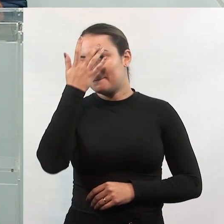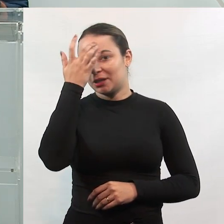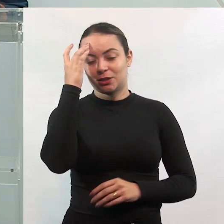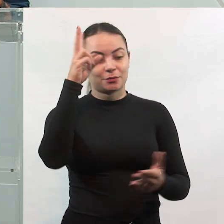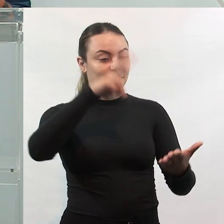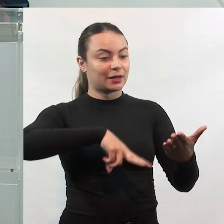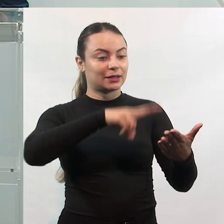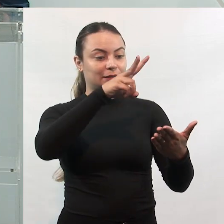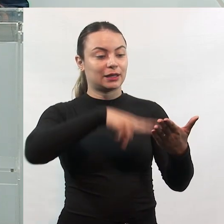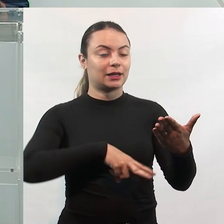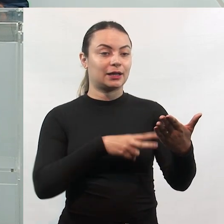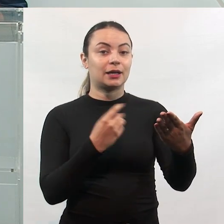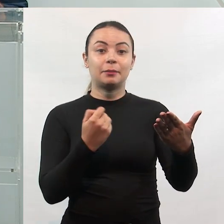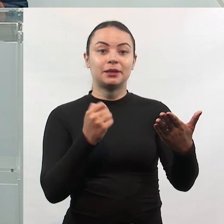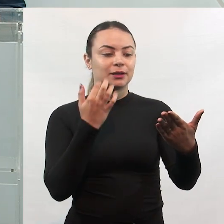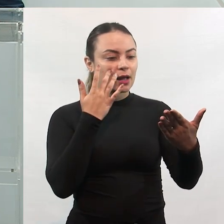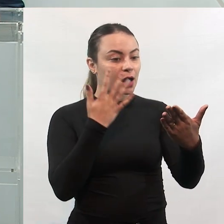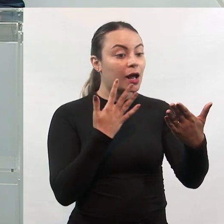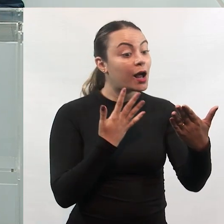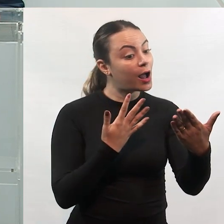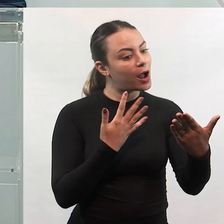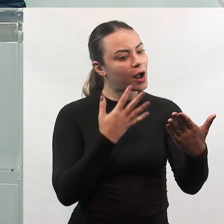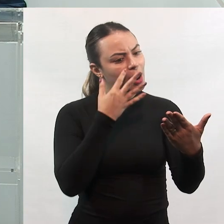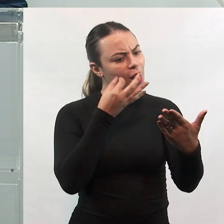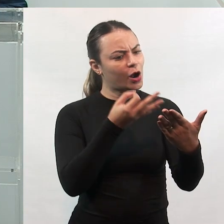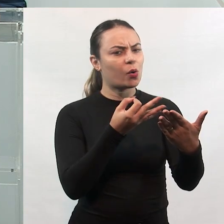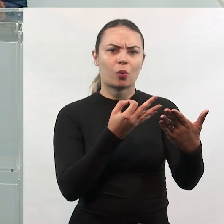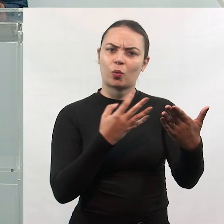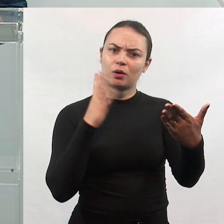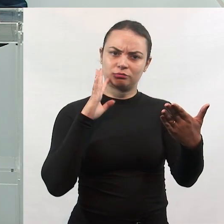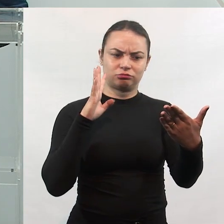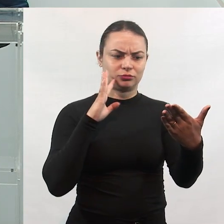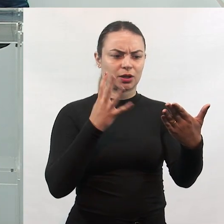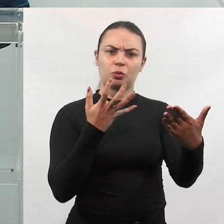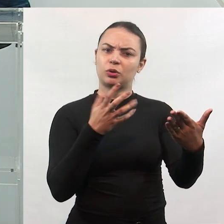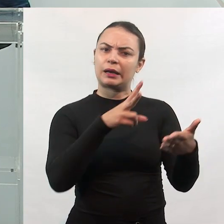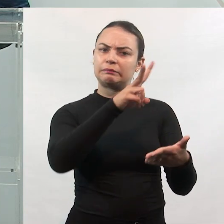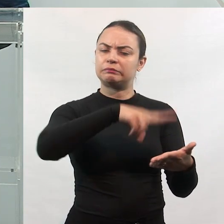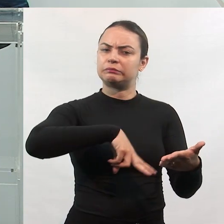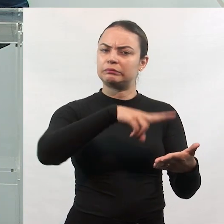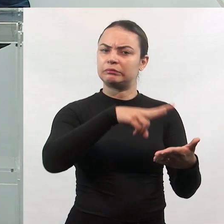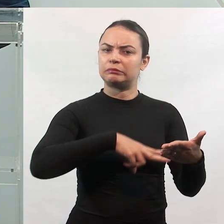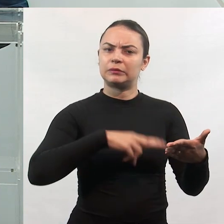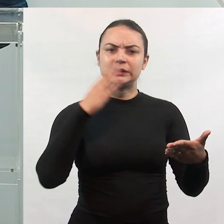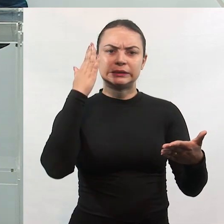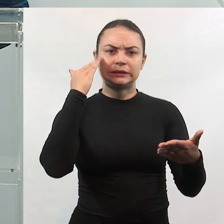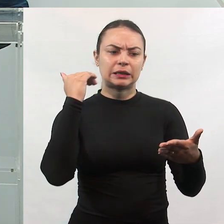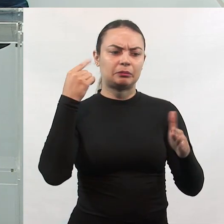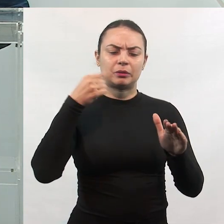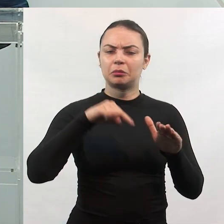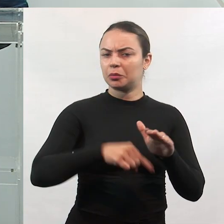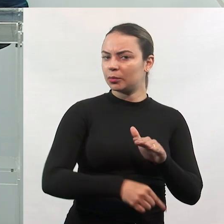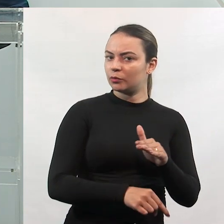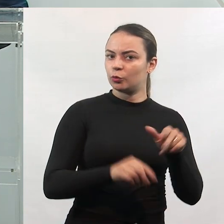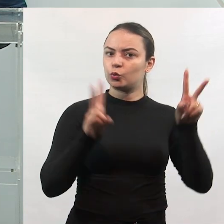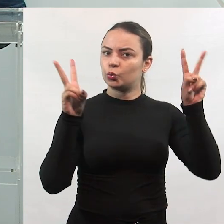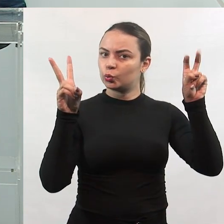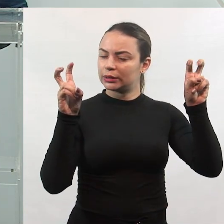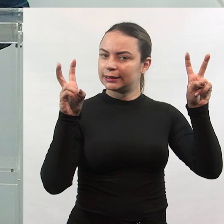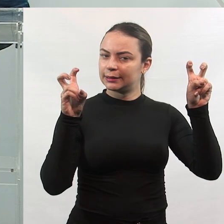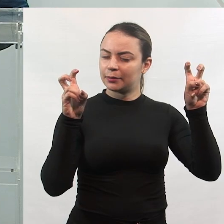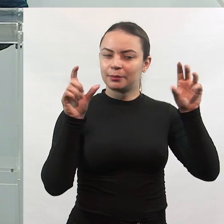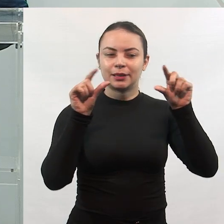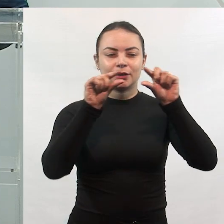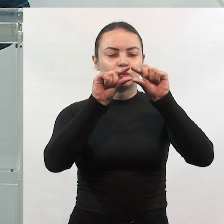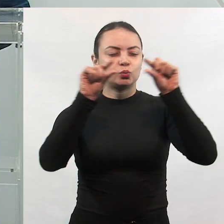de projeto de pesquisa, normalmente o projeto de pesquisa é utilizado para você selecionar, participar de uma seleção, né, de